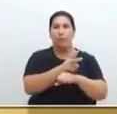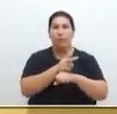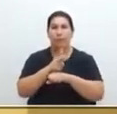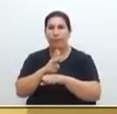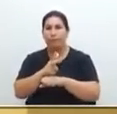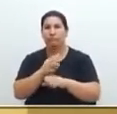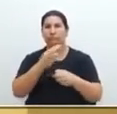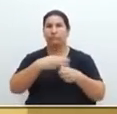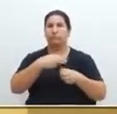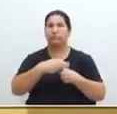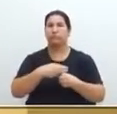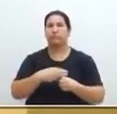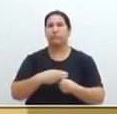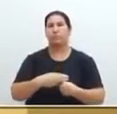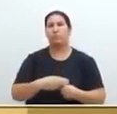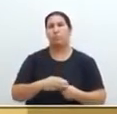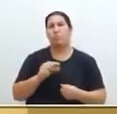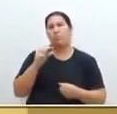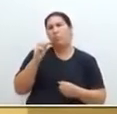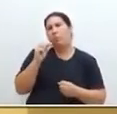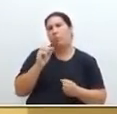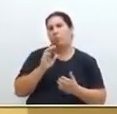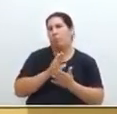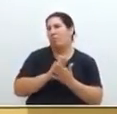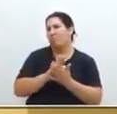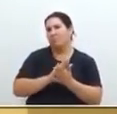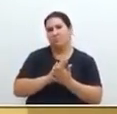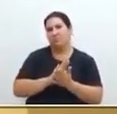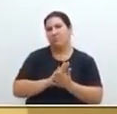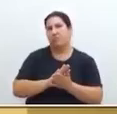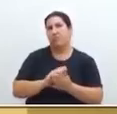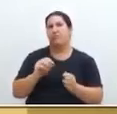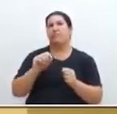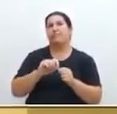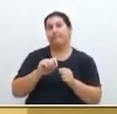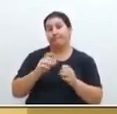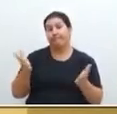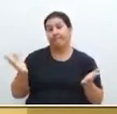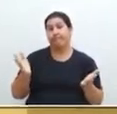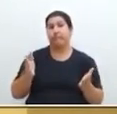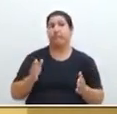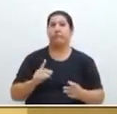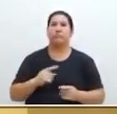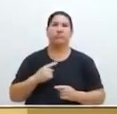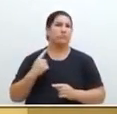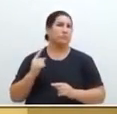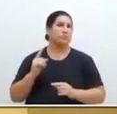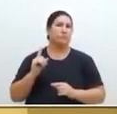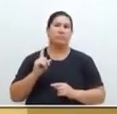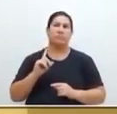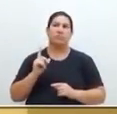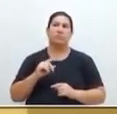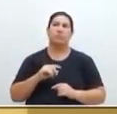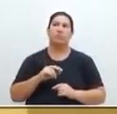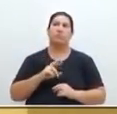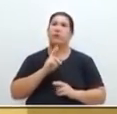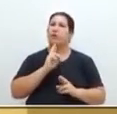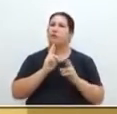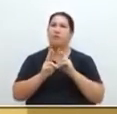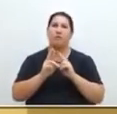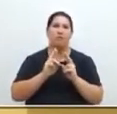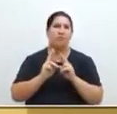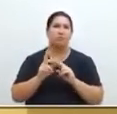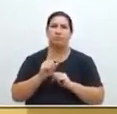ou quase nada foi eh executado não estou aqui eh reclamando eu